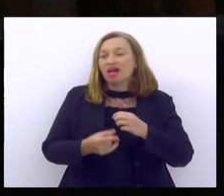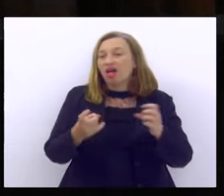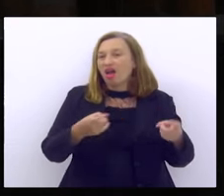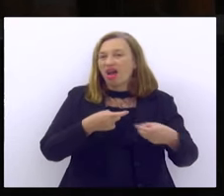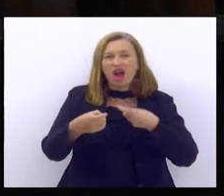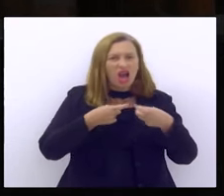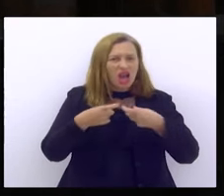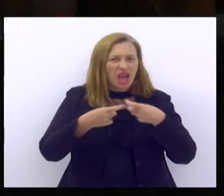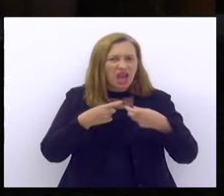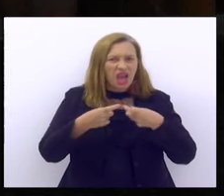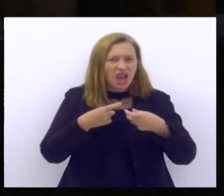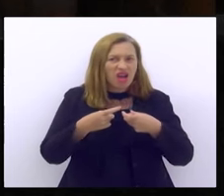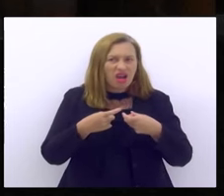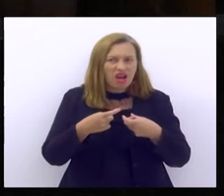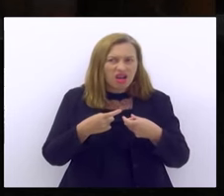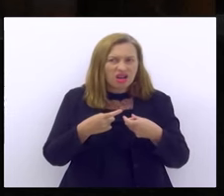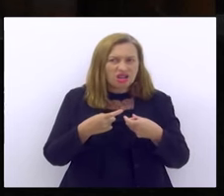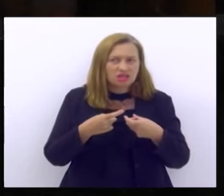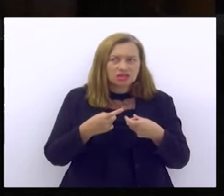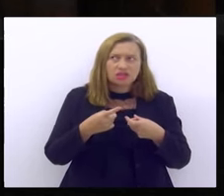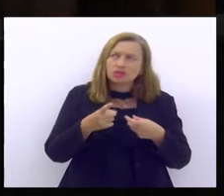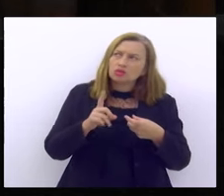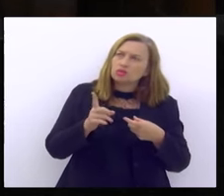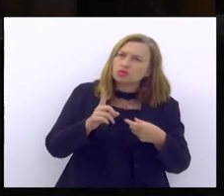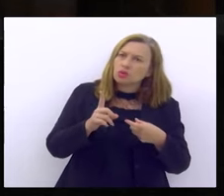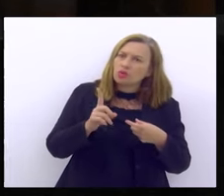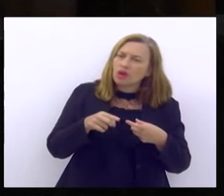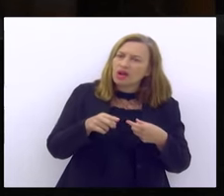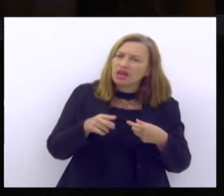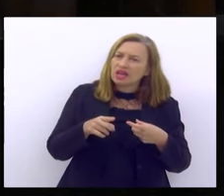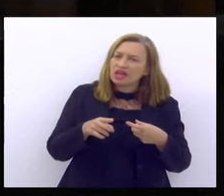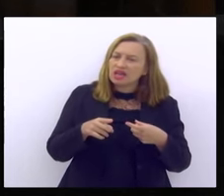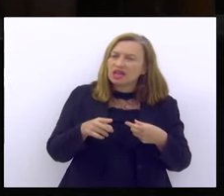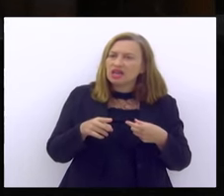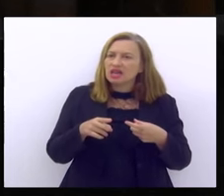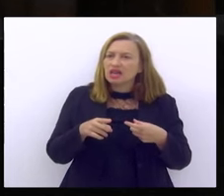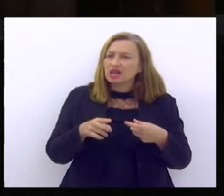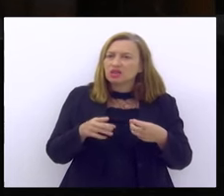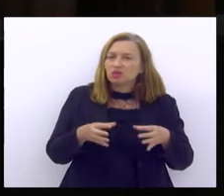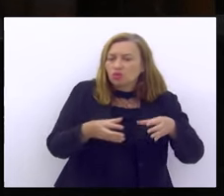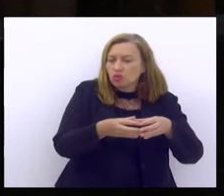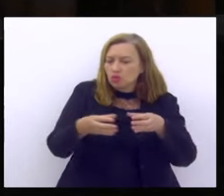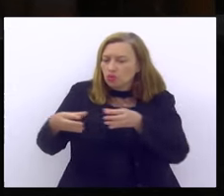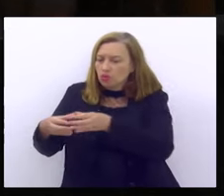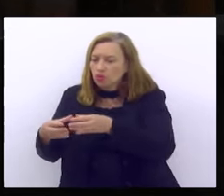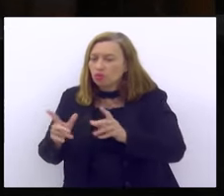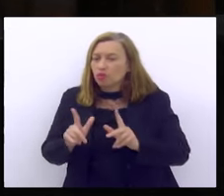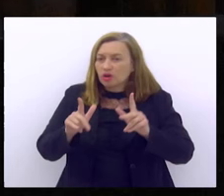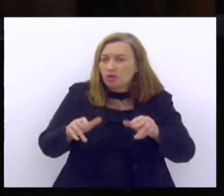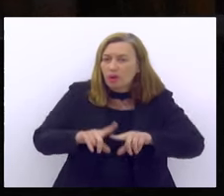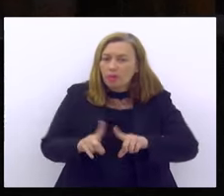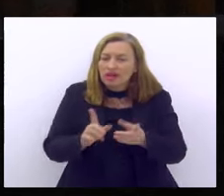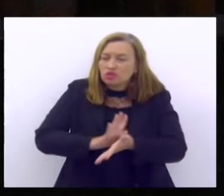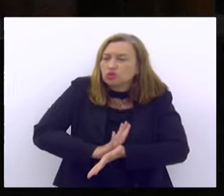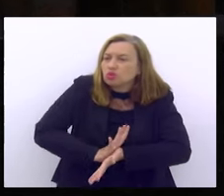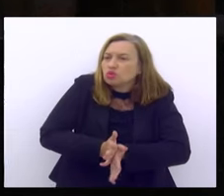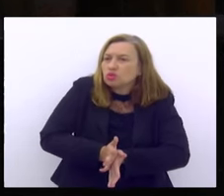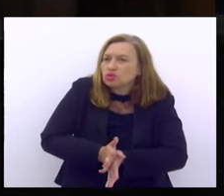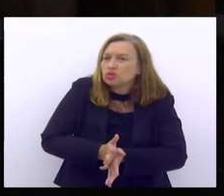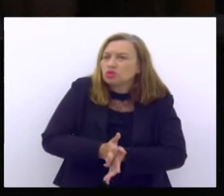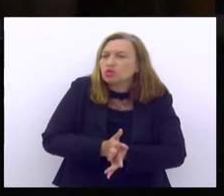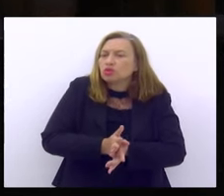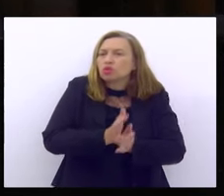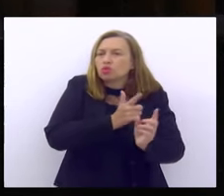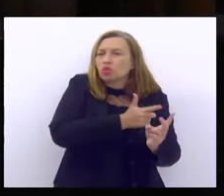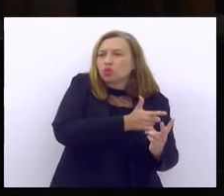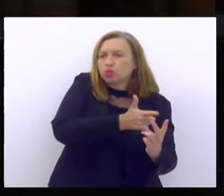uma guerra na perspectiva de lados iguais, mas uma guerra no sentido do esmagamento, do genocídio